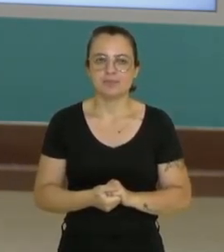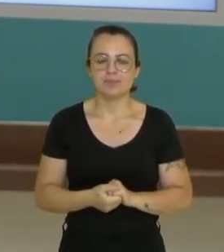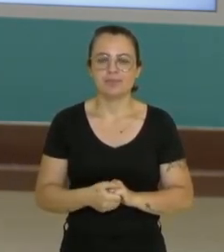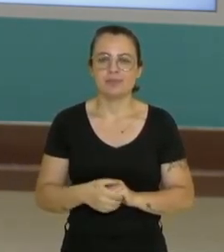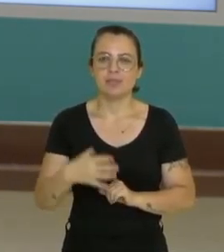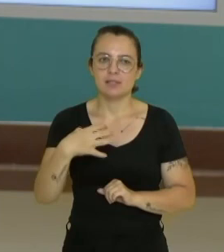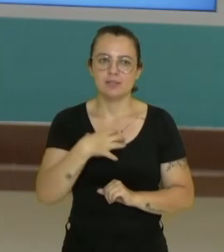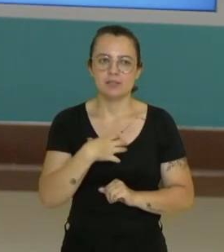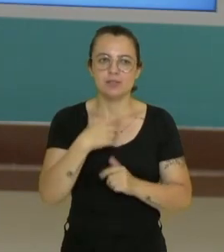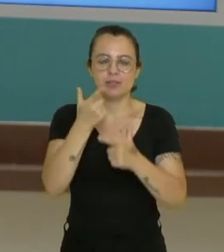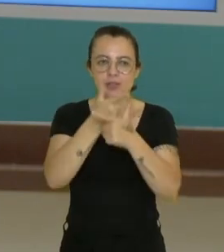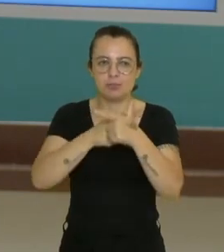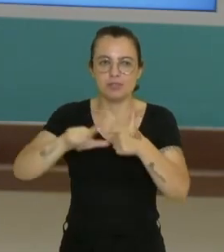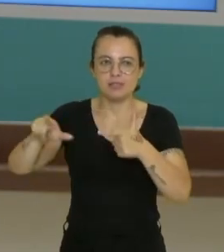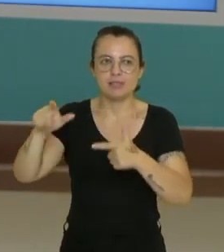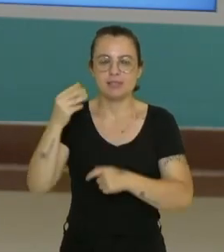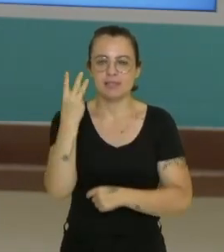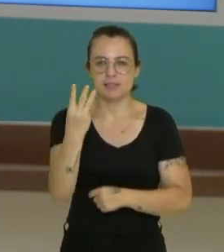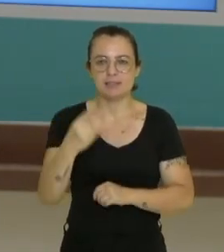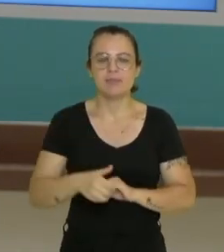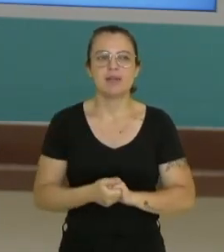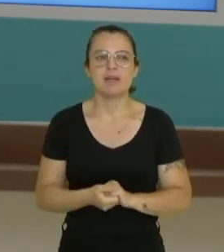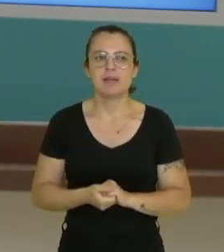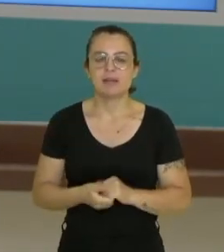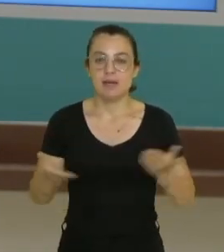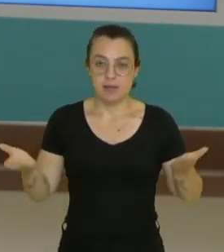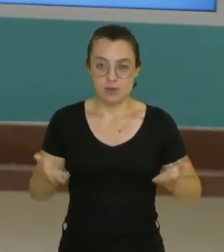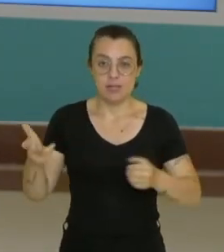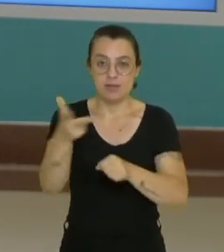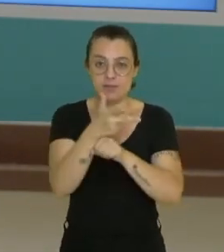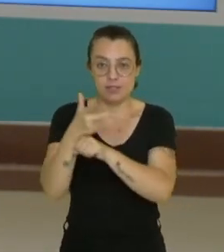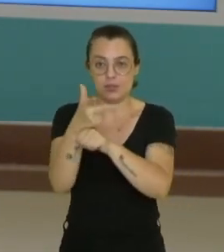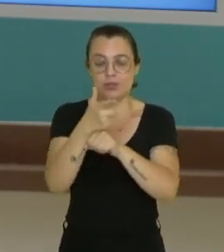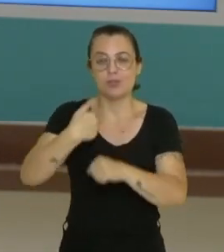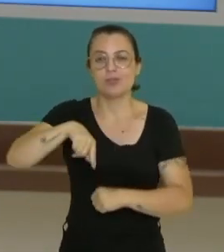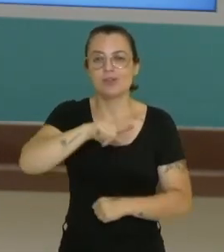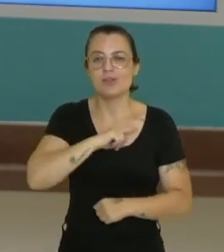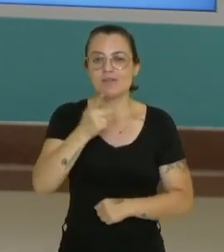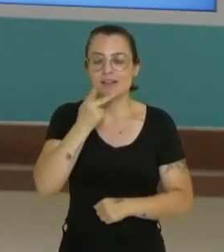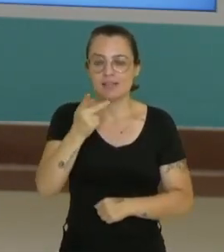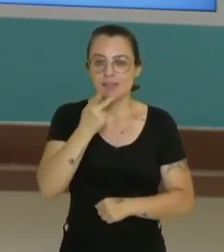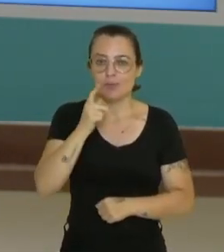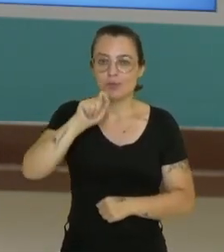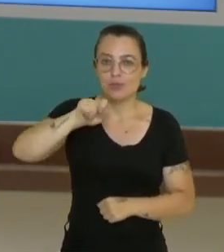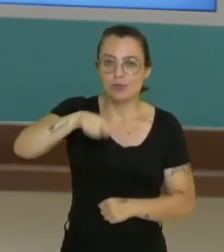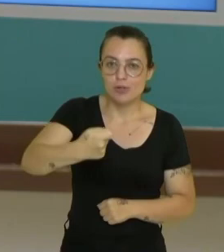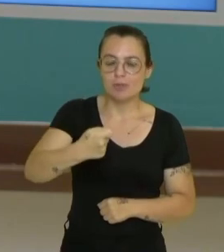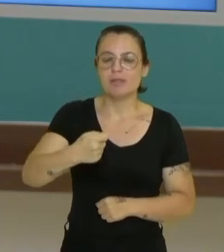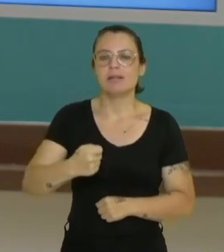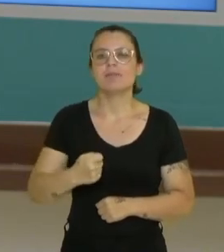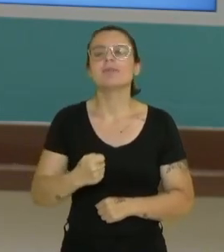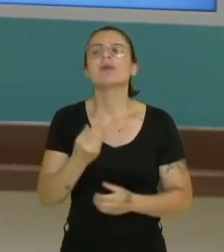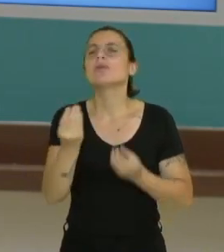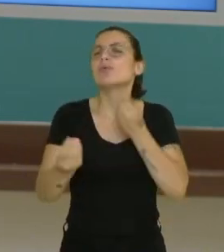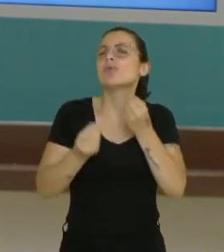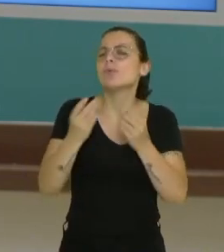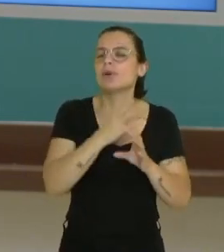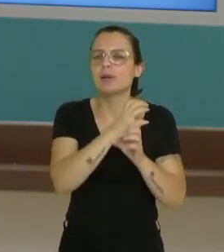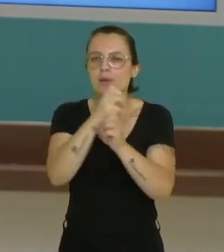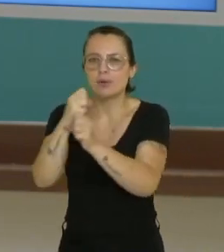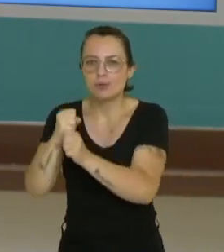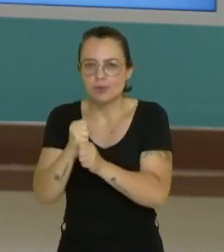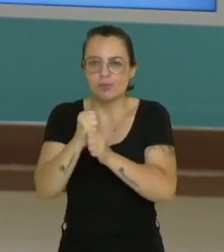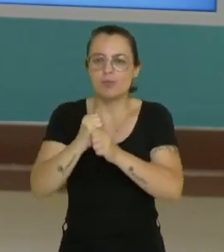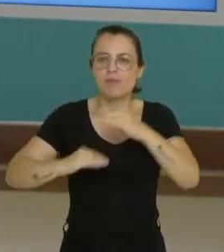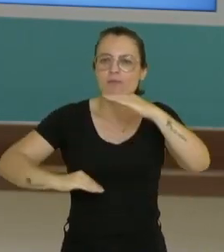altura dividido por 3. Nesse vídeo nós conversamos exatamente sobre como calcular